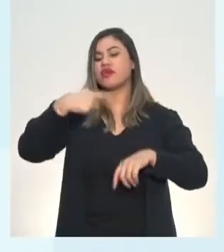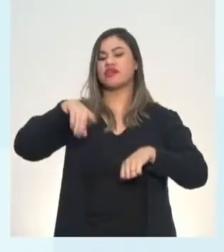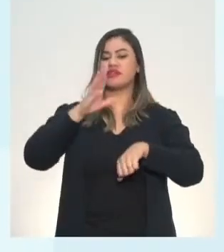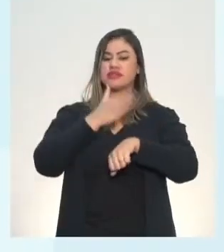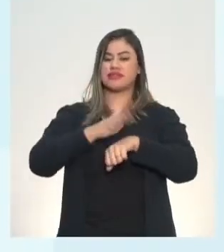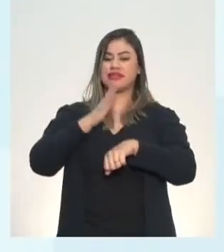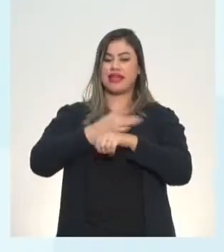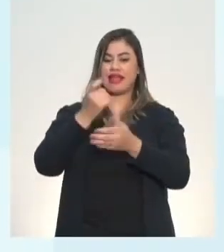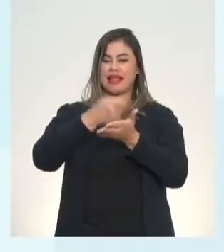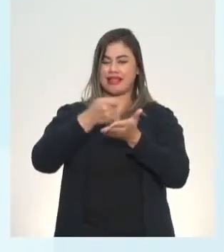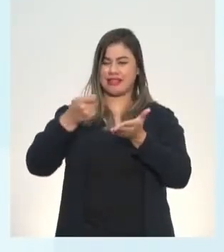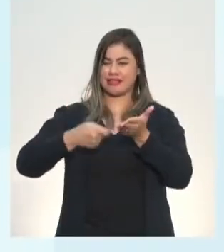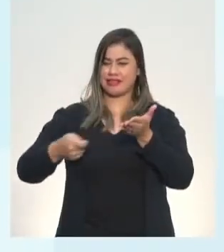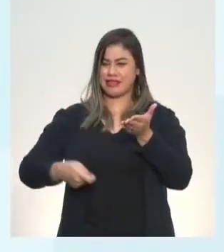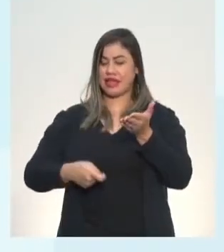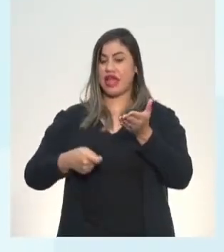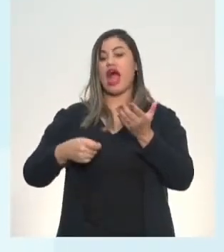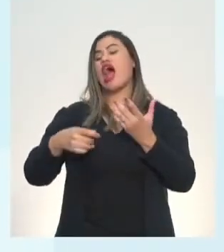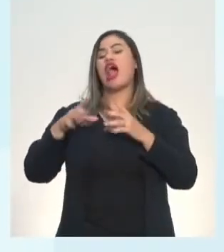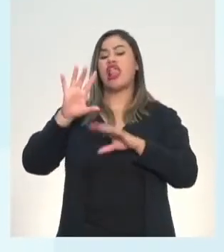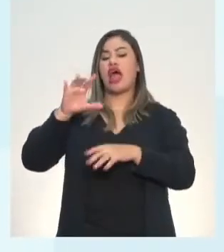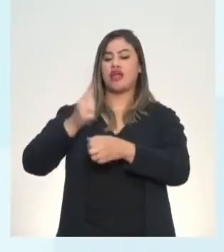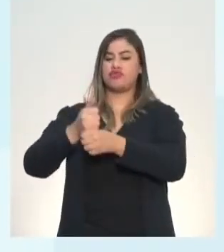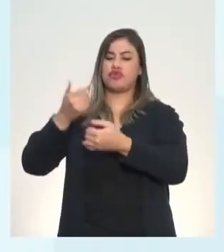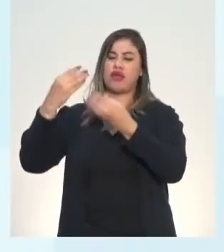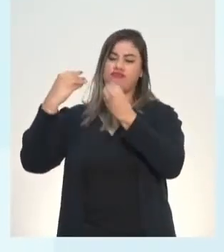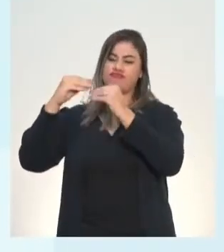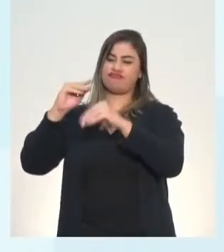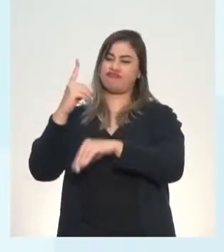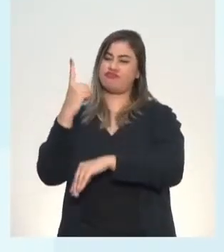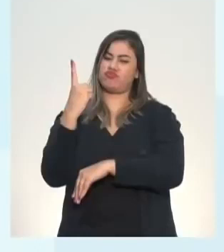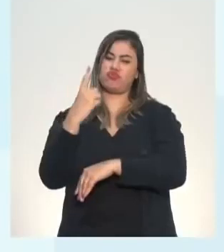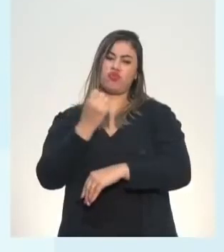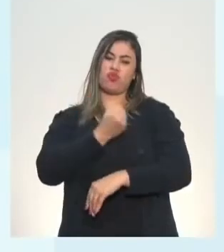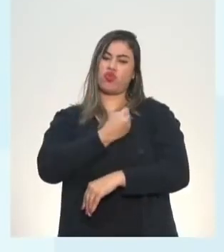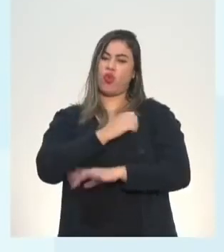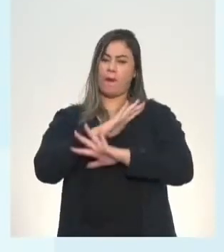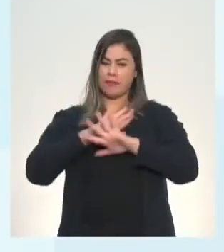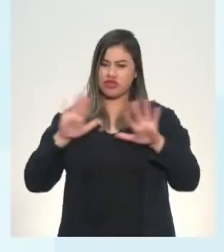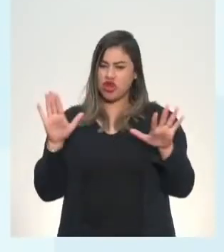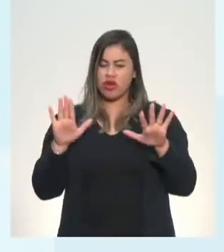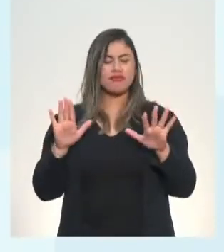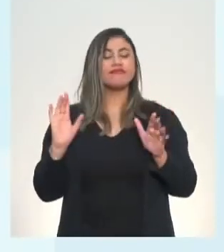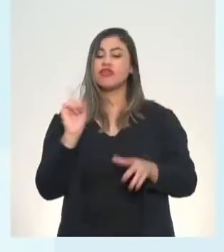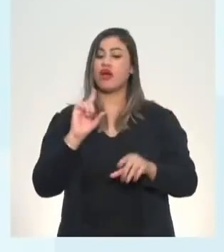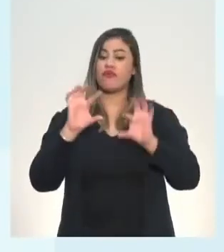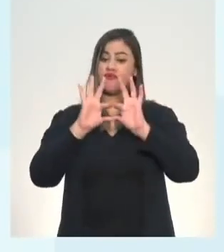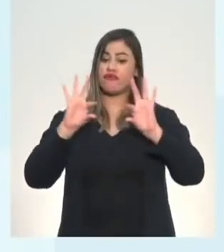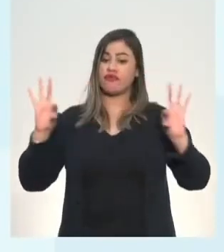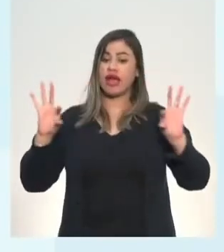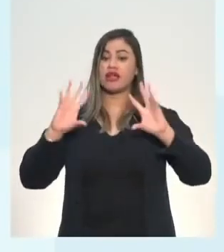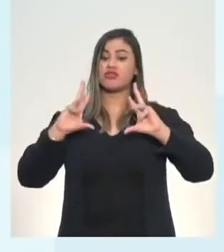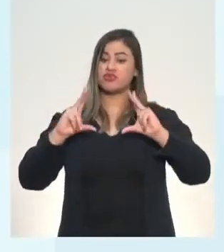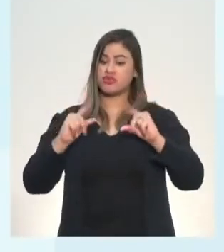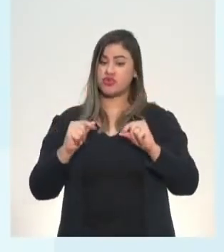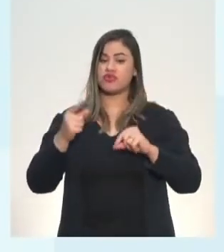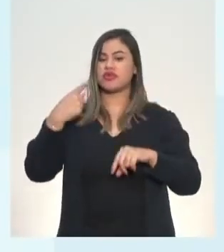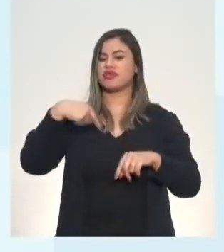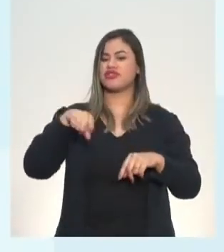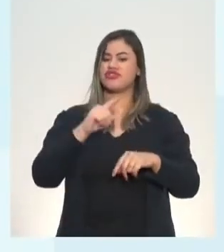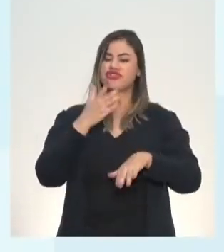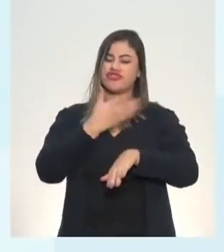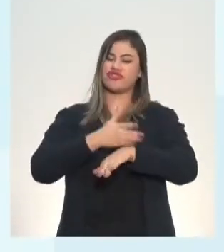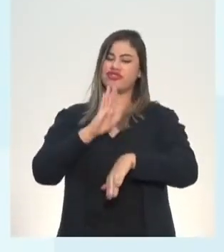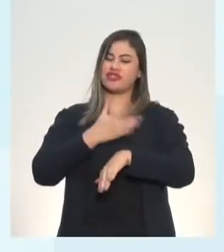a escrita. Não vai me colocar só a informação, só o número. Coloque a frase completa no chat, assim a gente